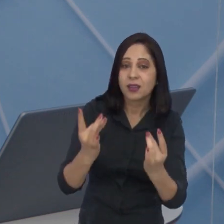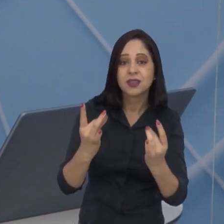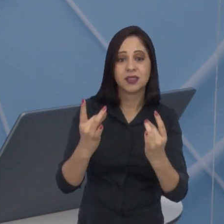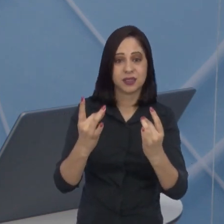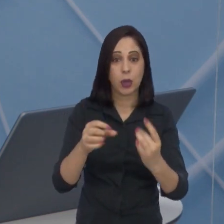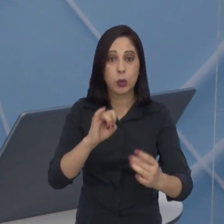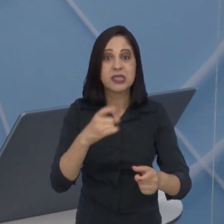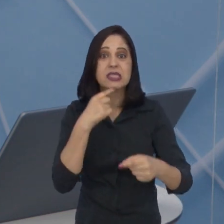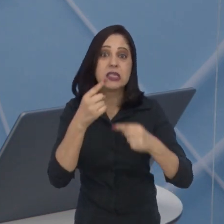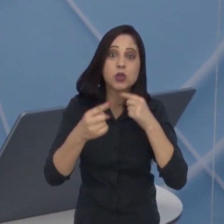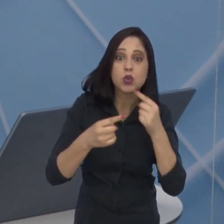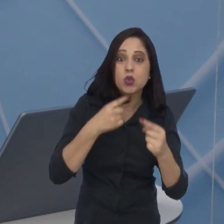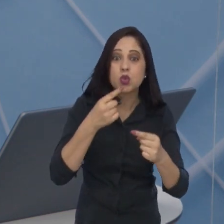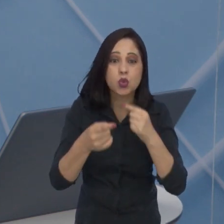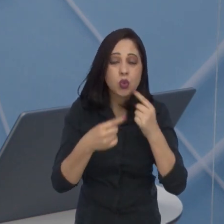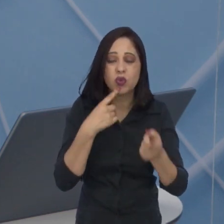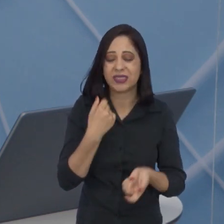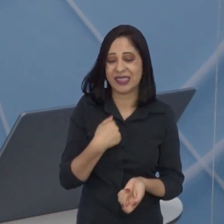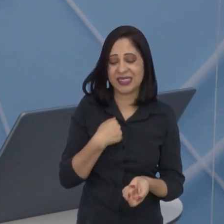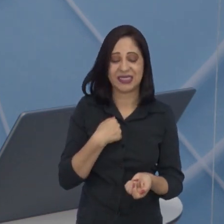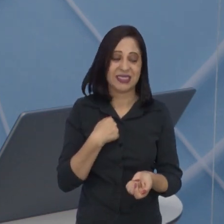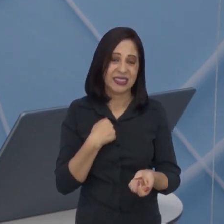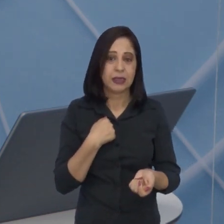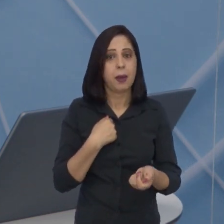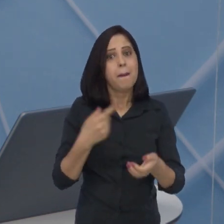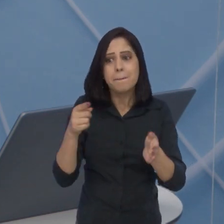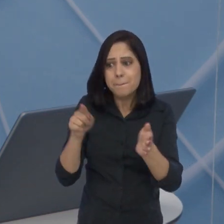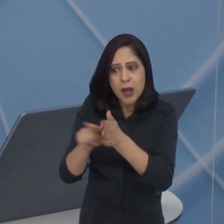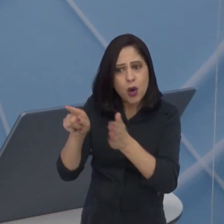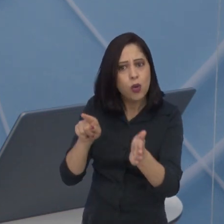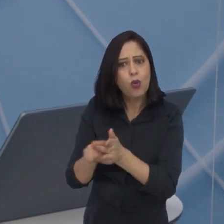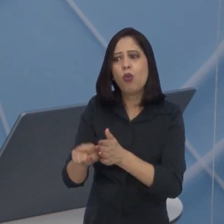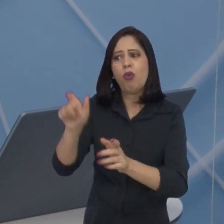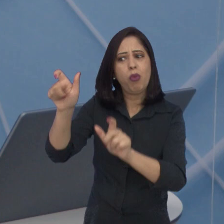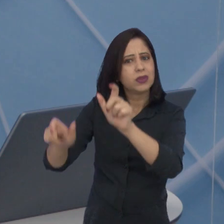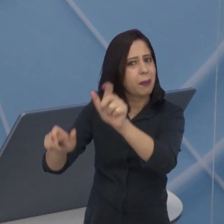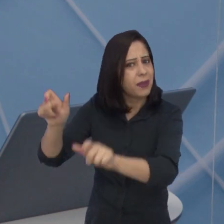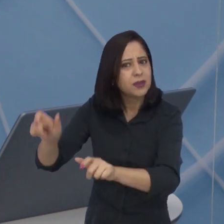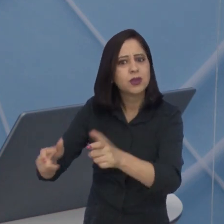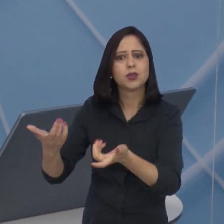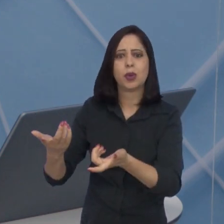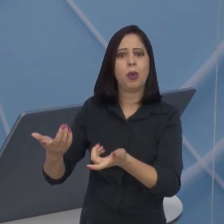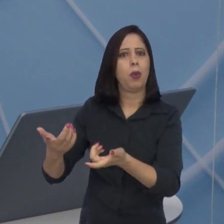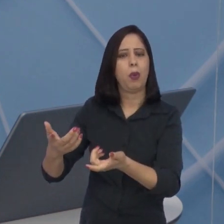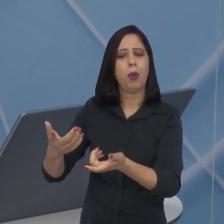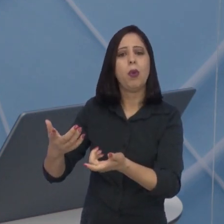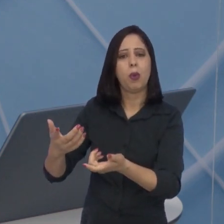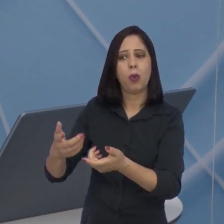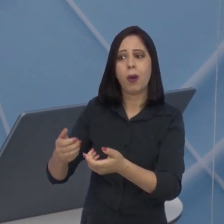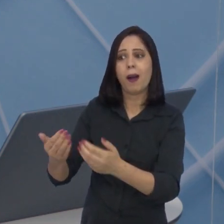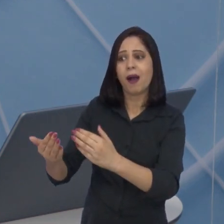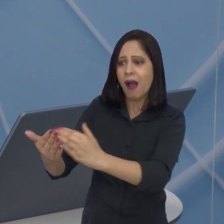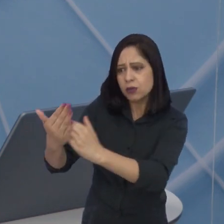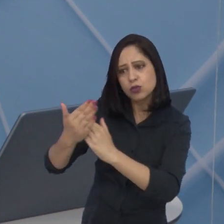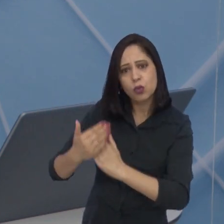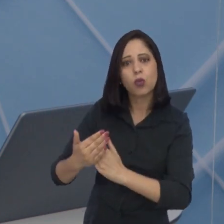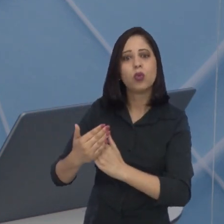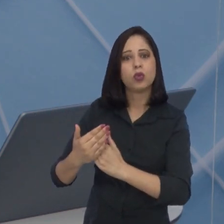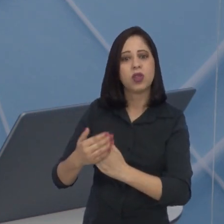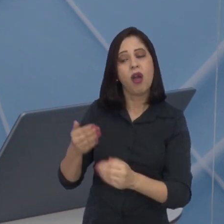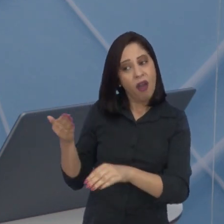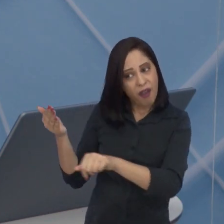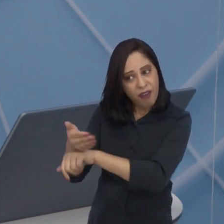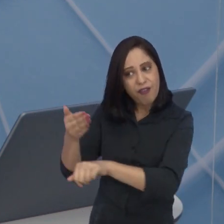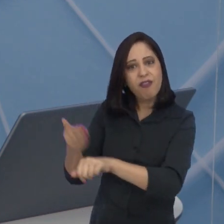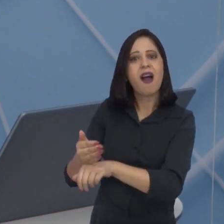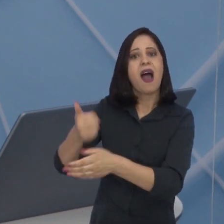tem alguma dúvida, ele não entende muito do assunto, pergunte mesmo para alguém, né, que confie, peça ajuda ou até vá a